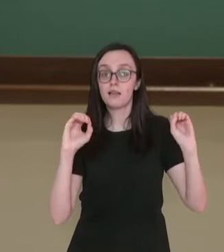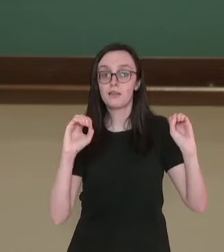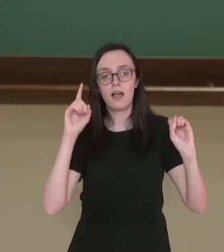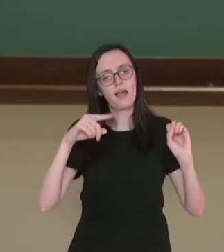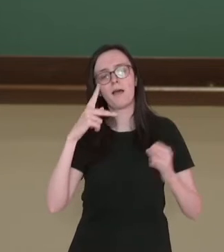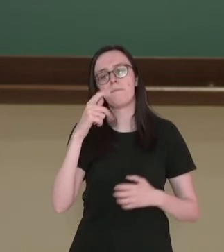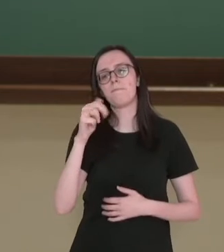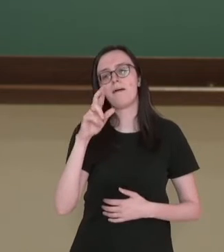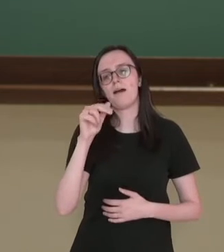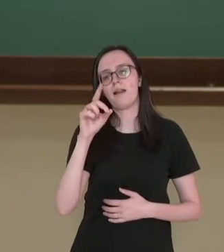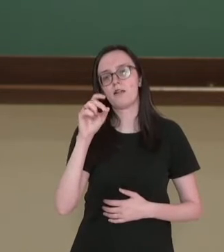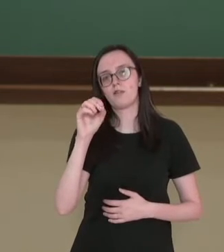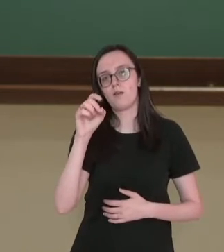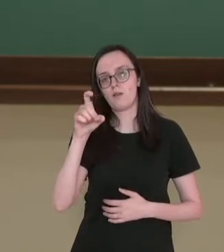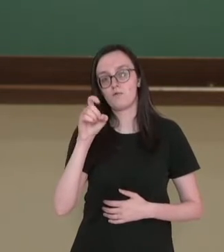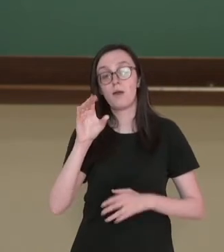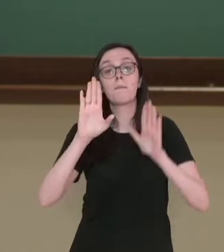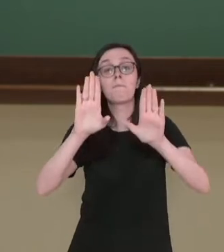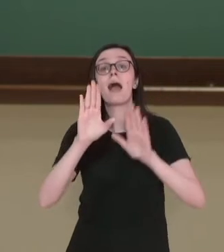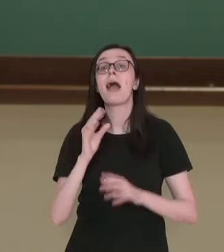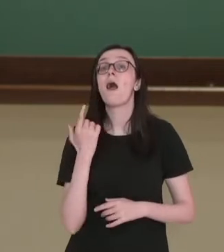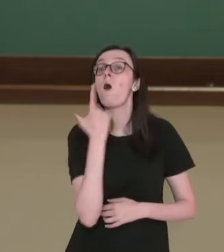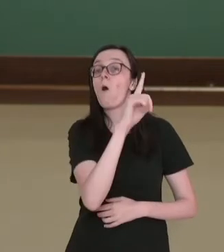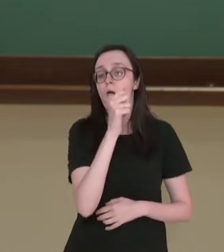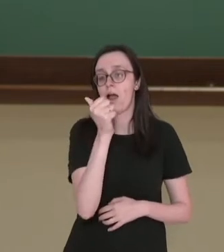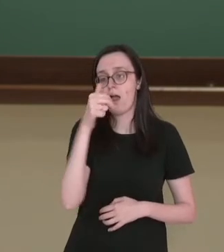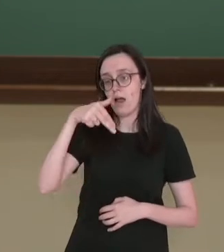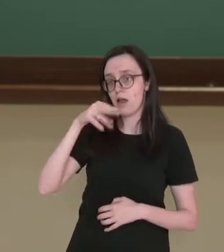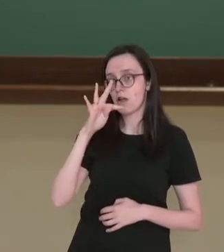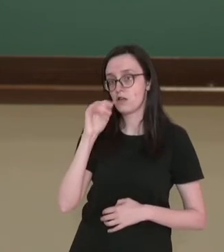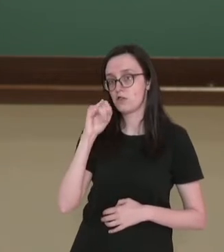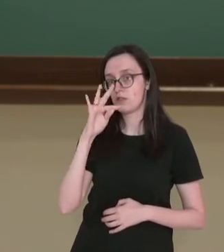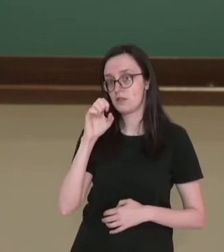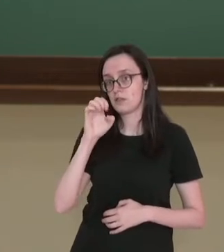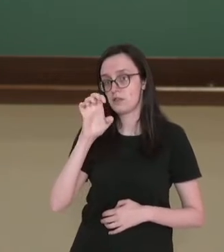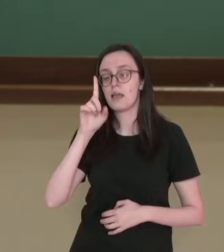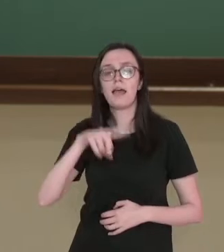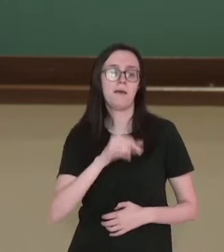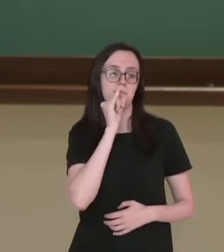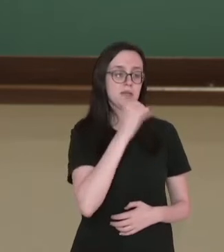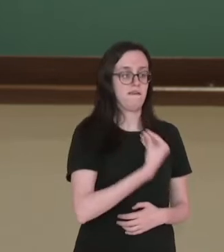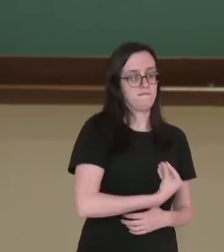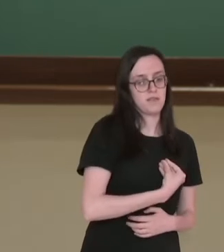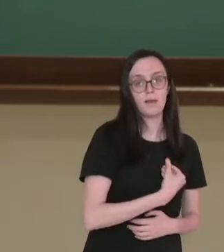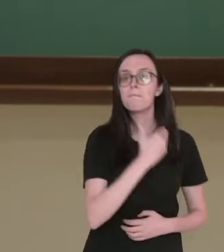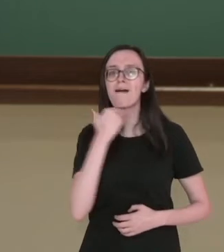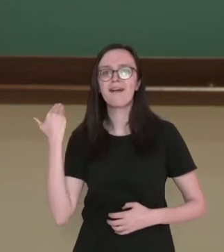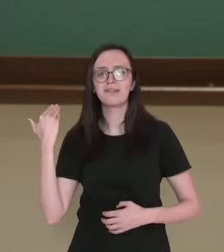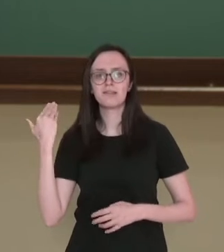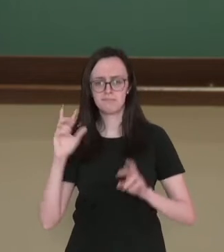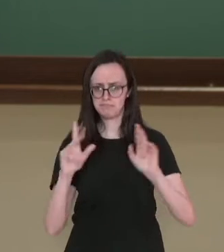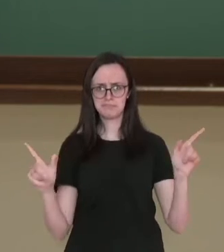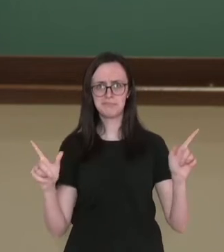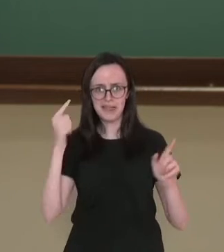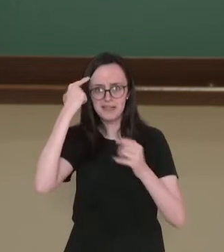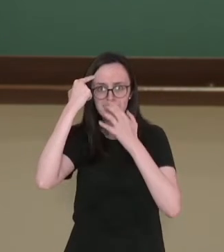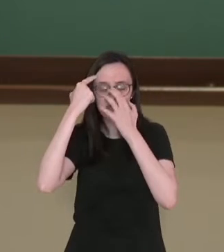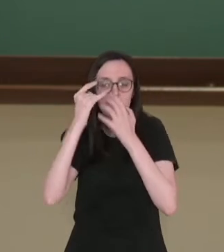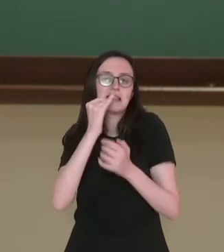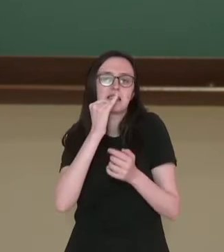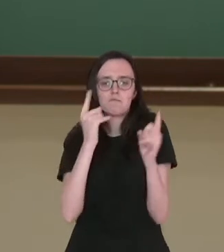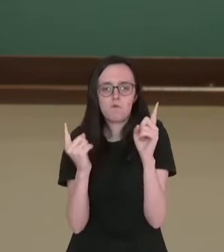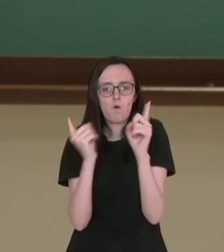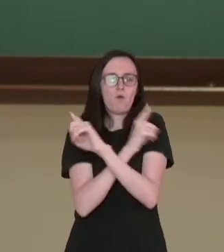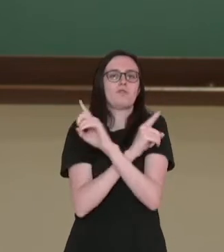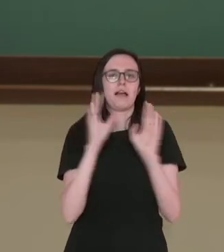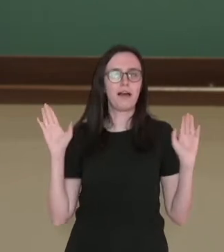paradoxo. Antítese não. Antítese é vida, morte, tá? Digamos a grosso modo que seriam